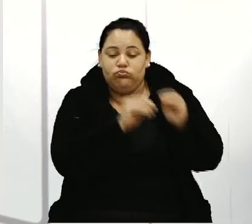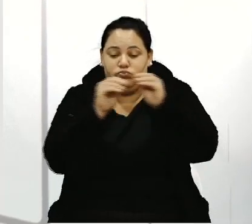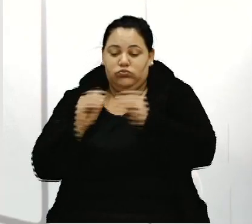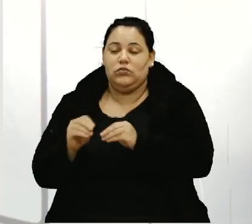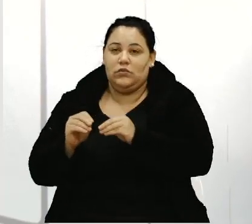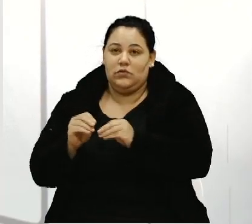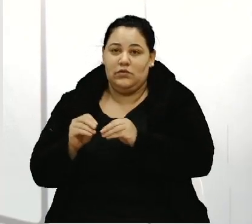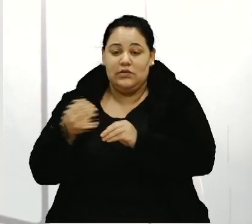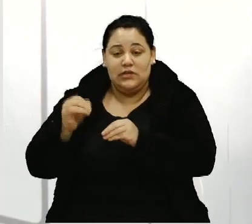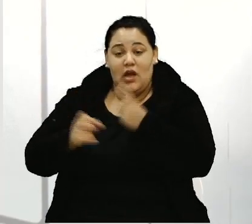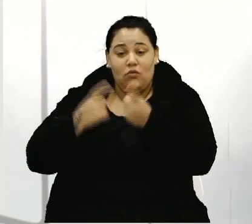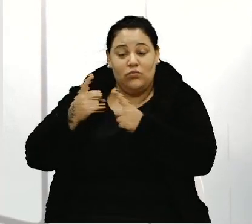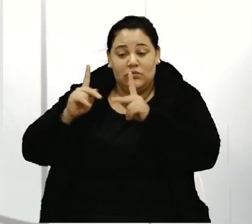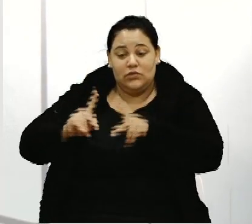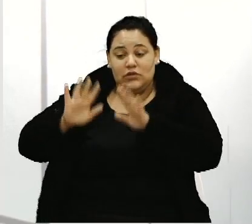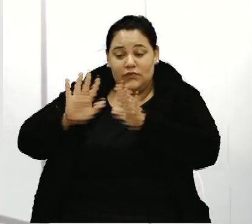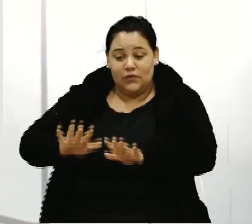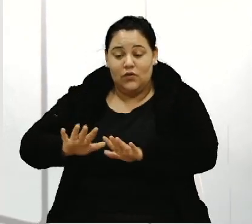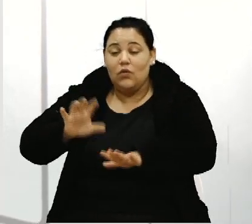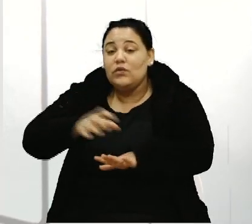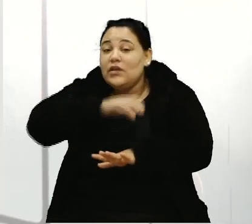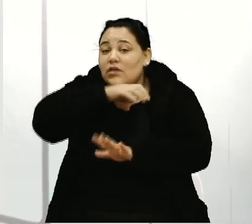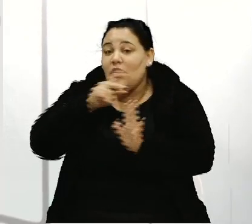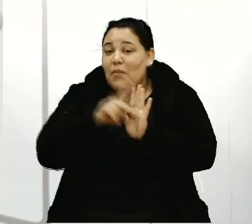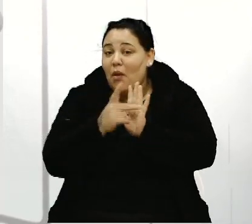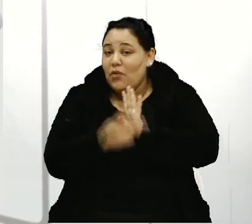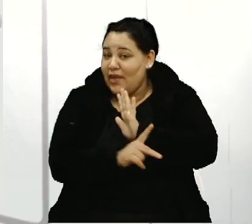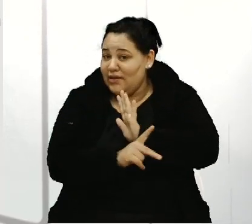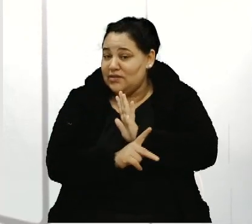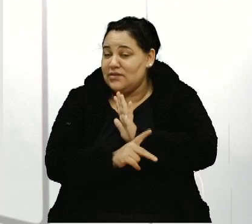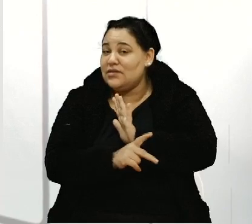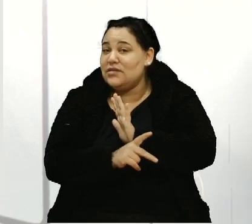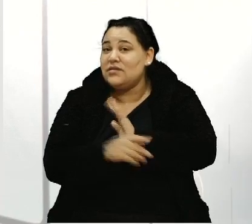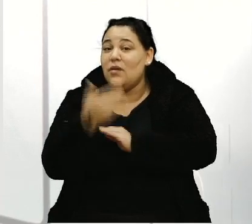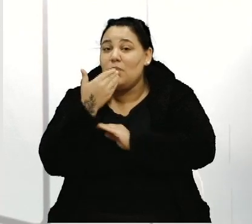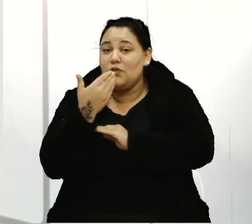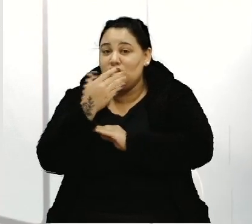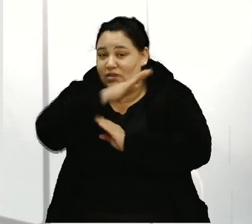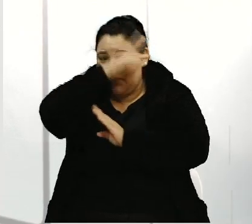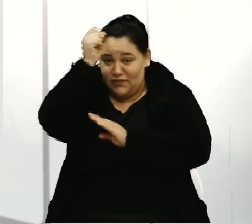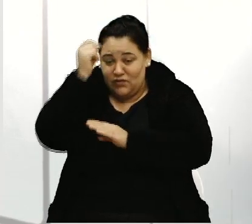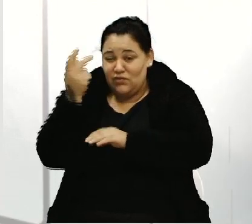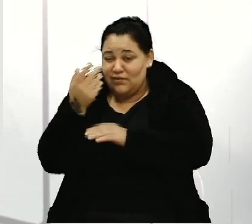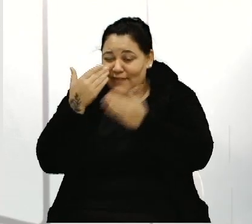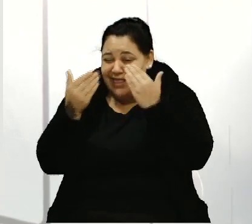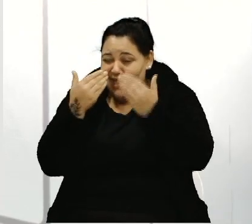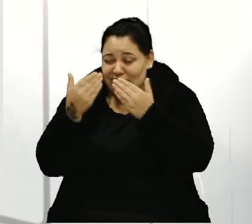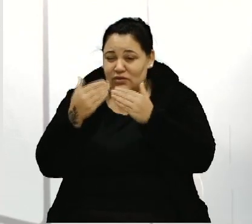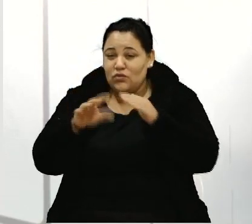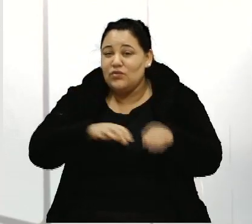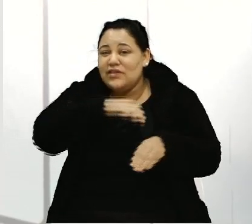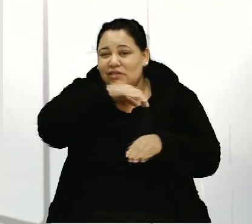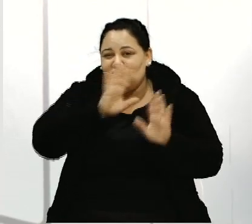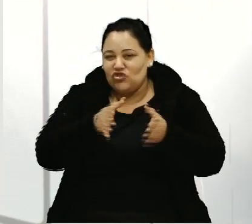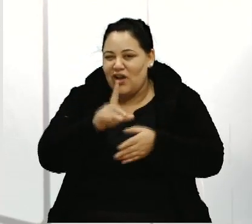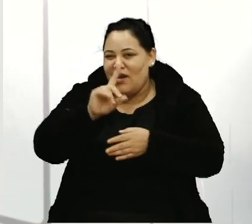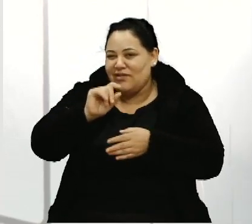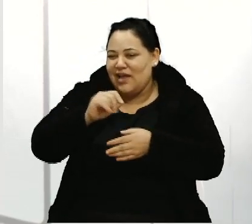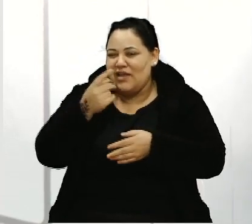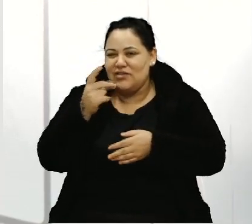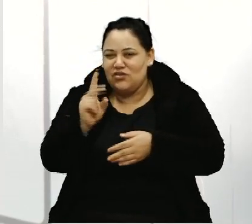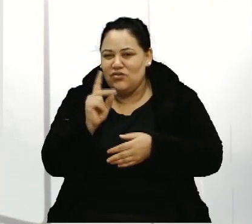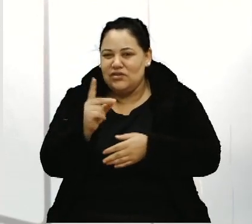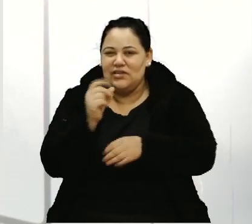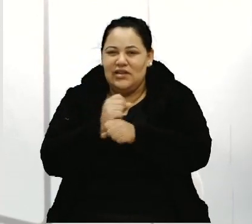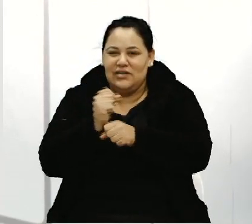aqueles que ficaram, que os terrenos são deles, estão pedindo, e a prefeitura mapeou esses terrenos já há uns 10, 12 anos atrás, para